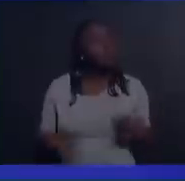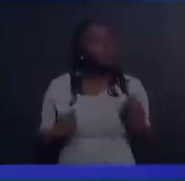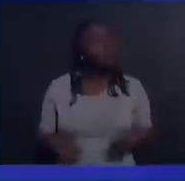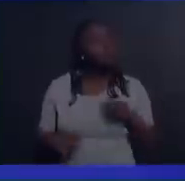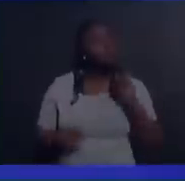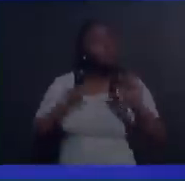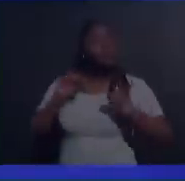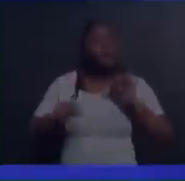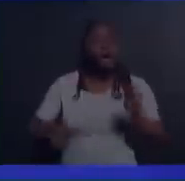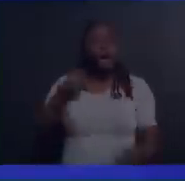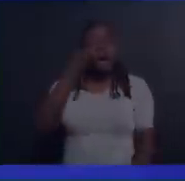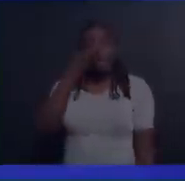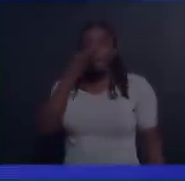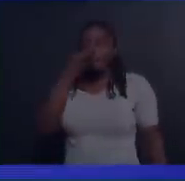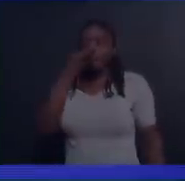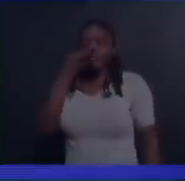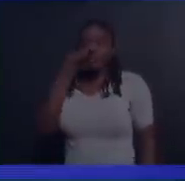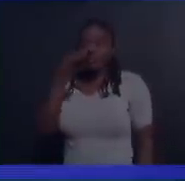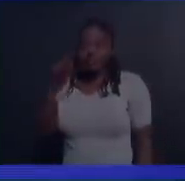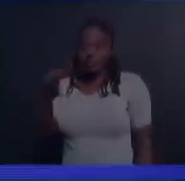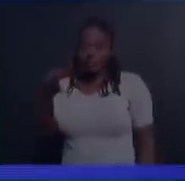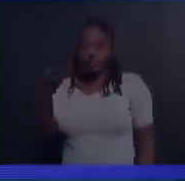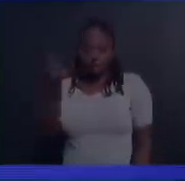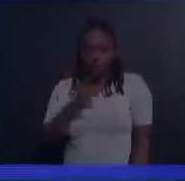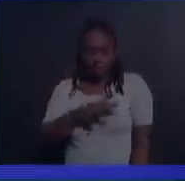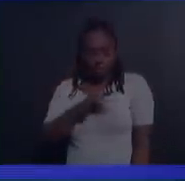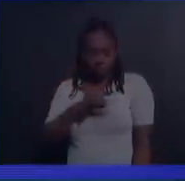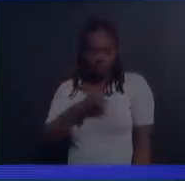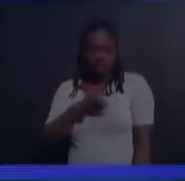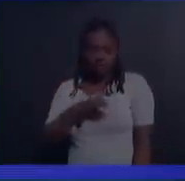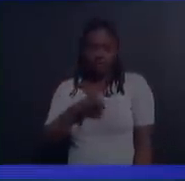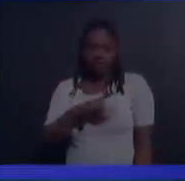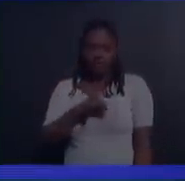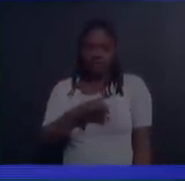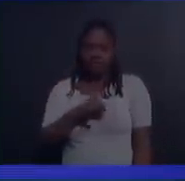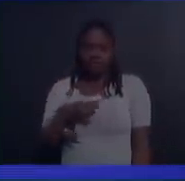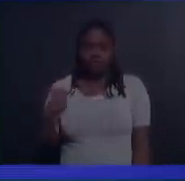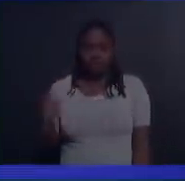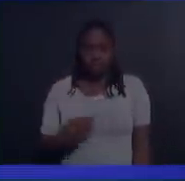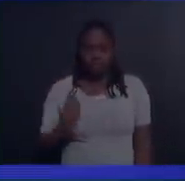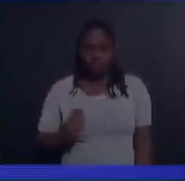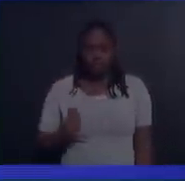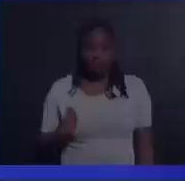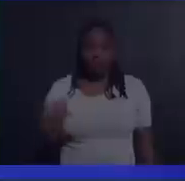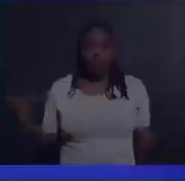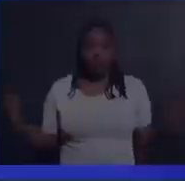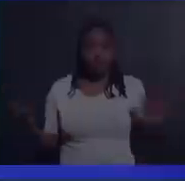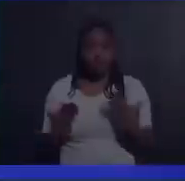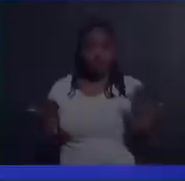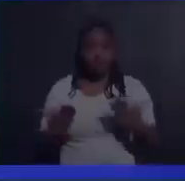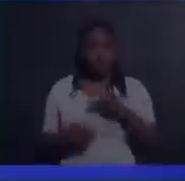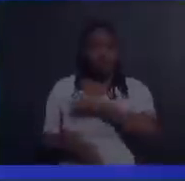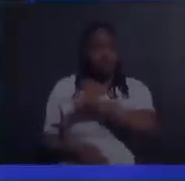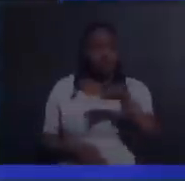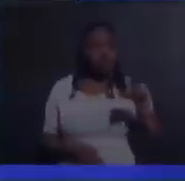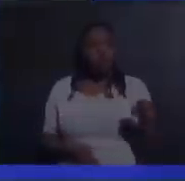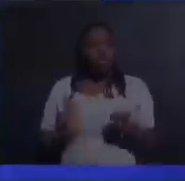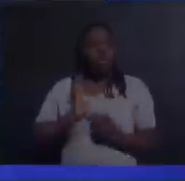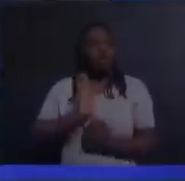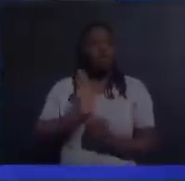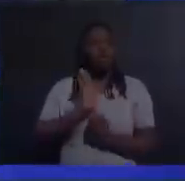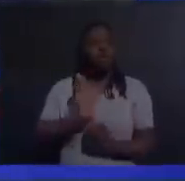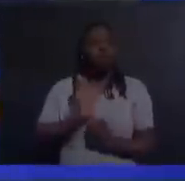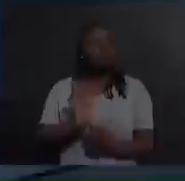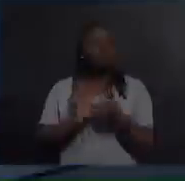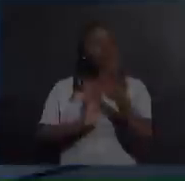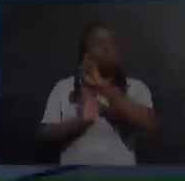ficar atentos em relação ao medo das nossas vidas. E agora eu quero que vocês podem pôr aquela outra arte